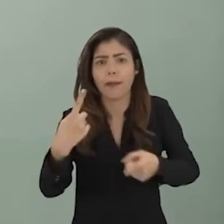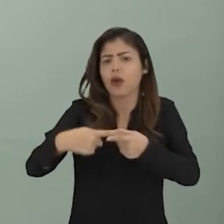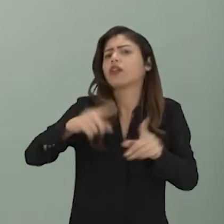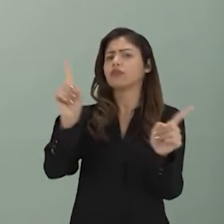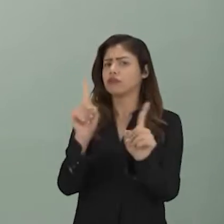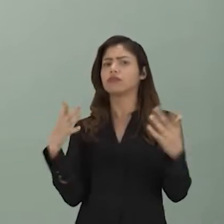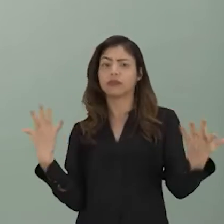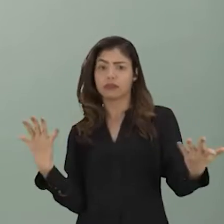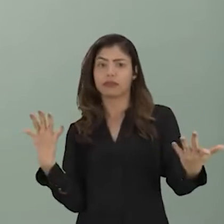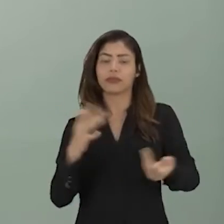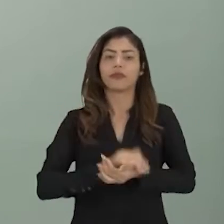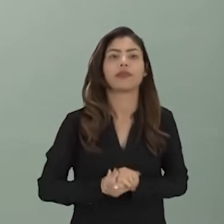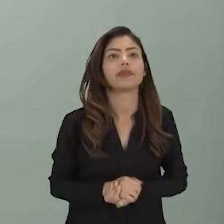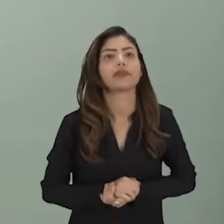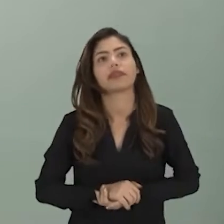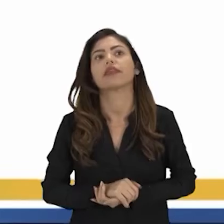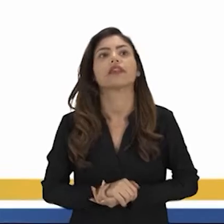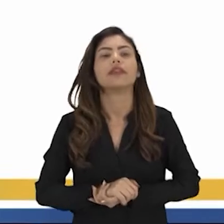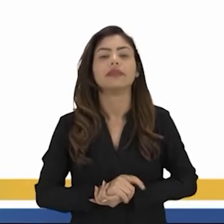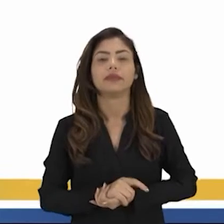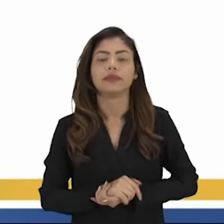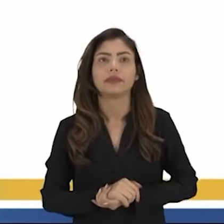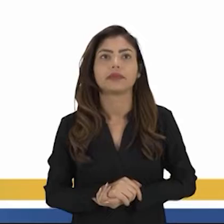não? Não é isso? Então vamos lá.